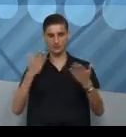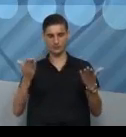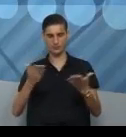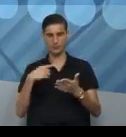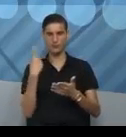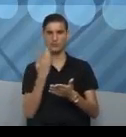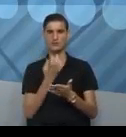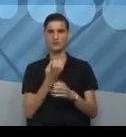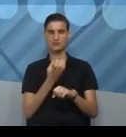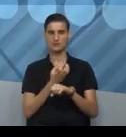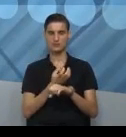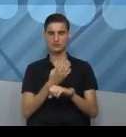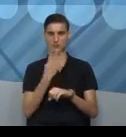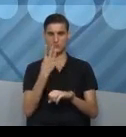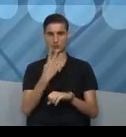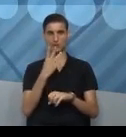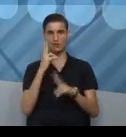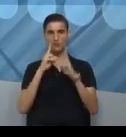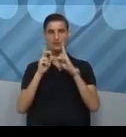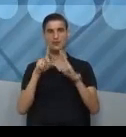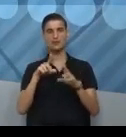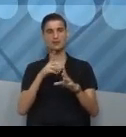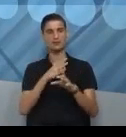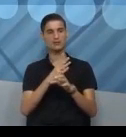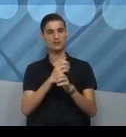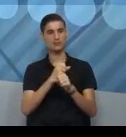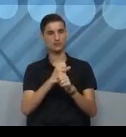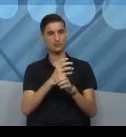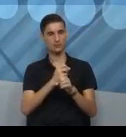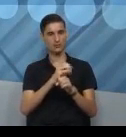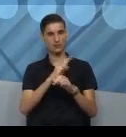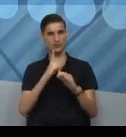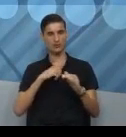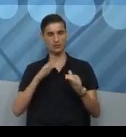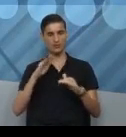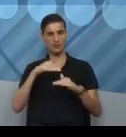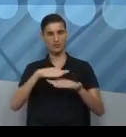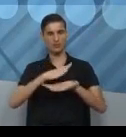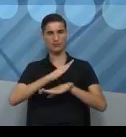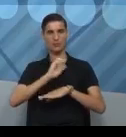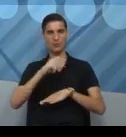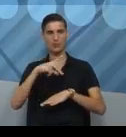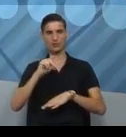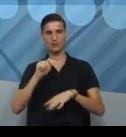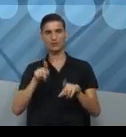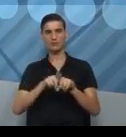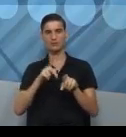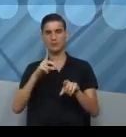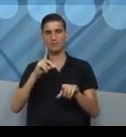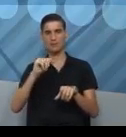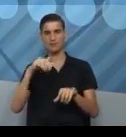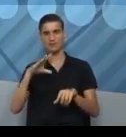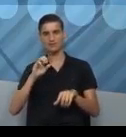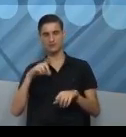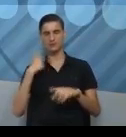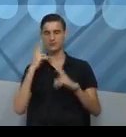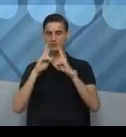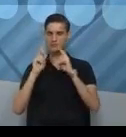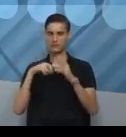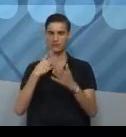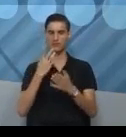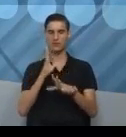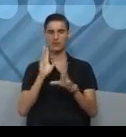número 4, nós vamos falar de equação da onda e equação de Laplace. Então, que é o tema da nossa aula de